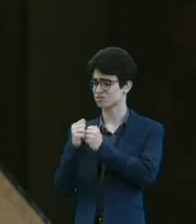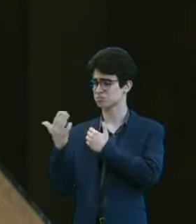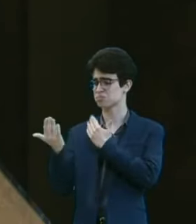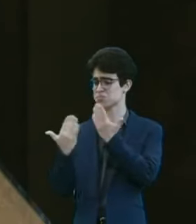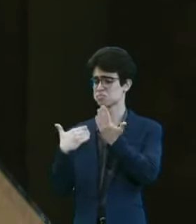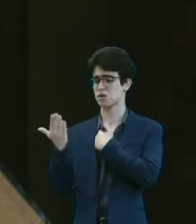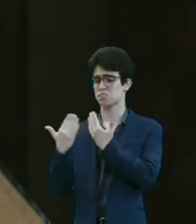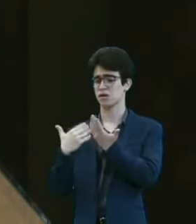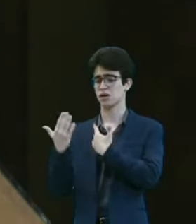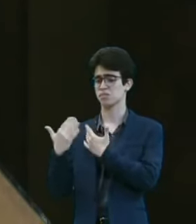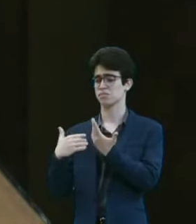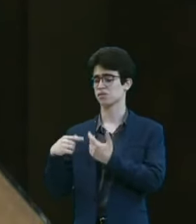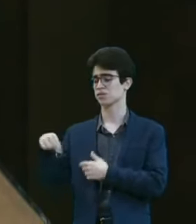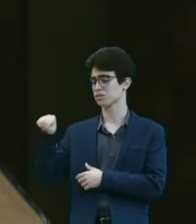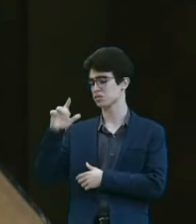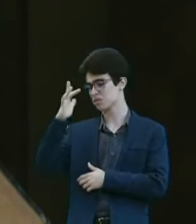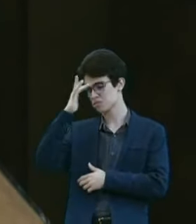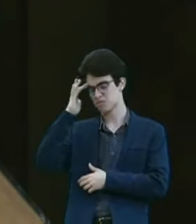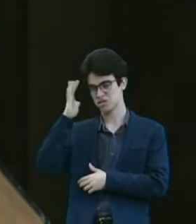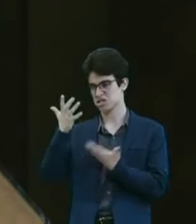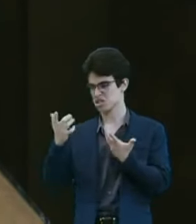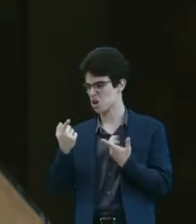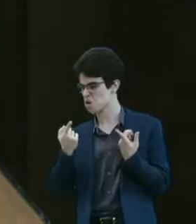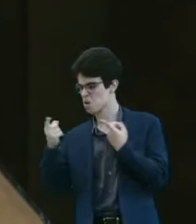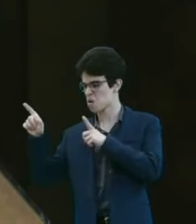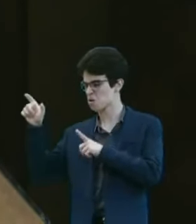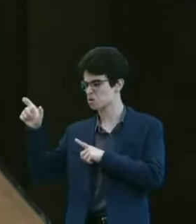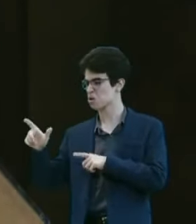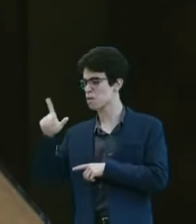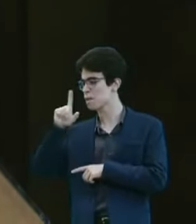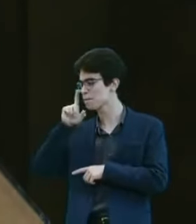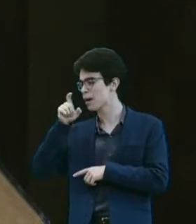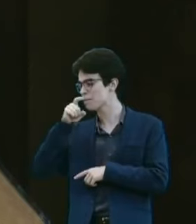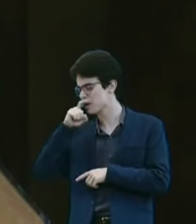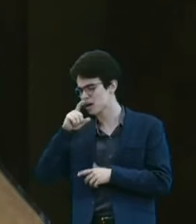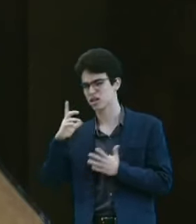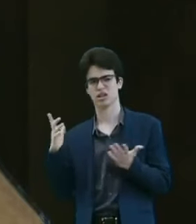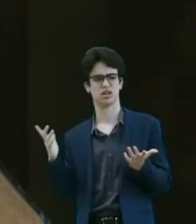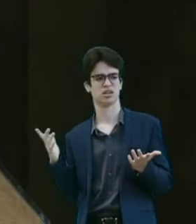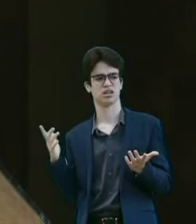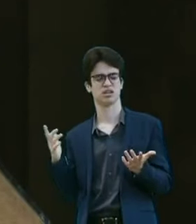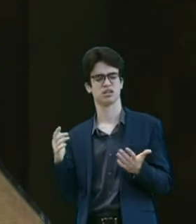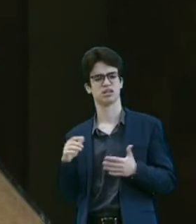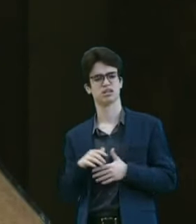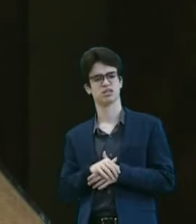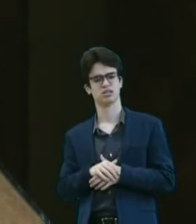de jovens que querem punir o pai ou a mãe por algo que aconteceu.